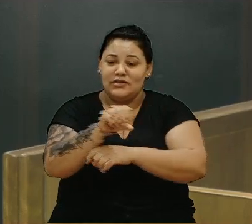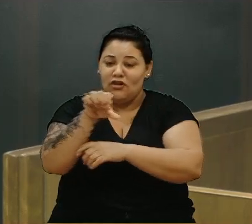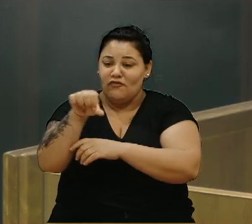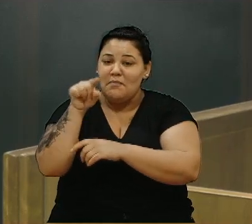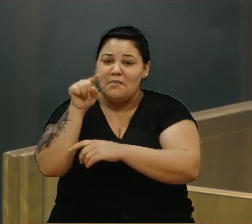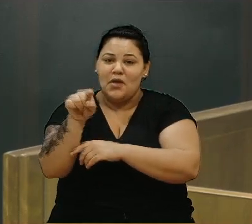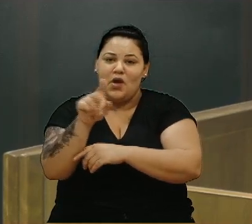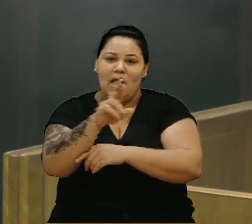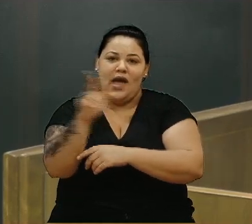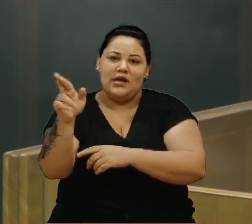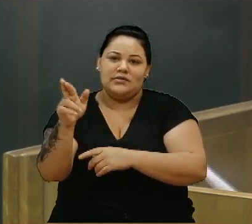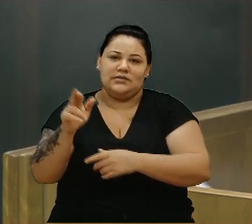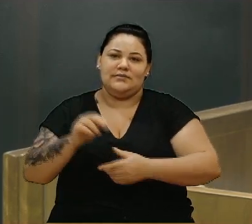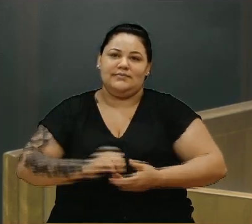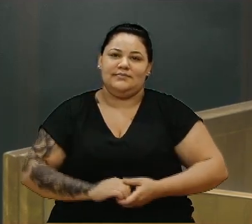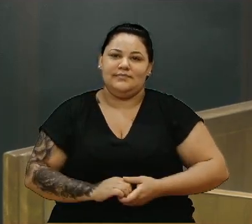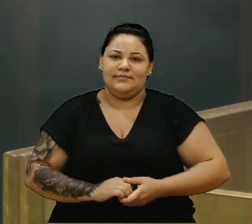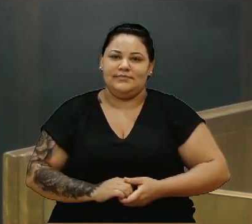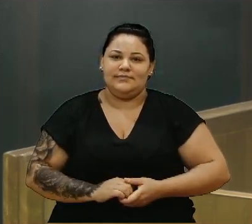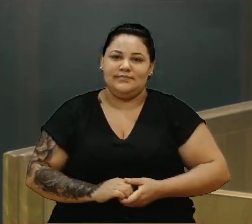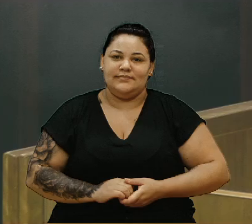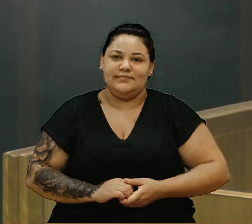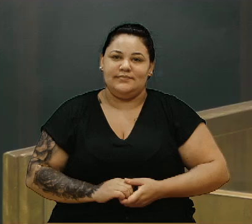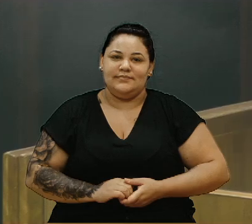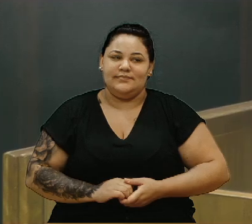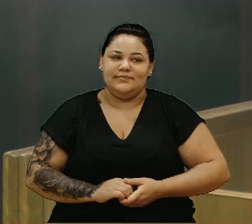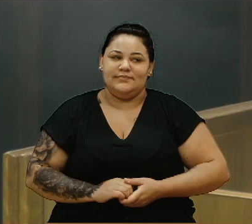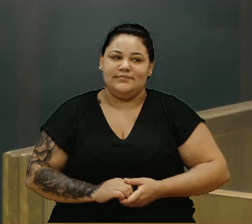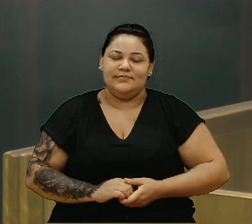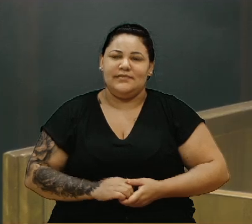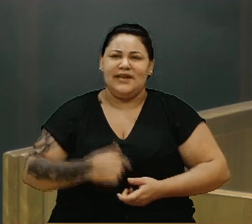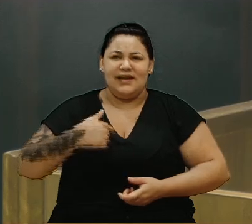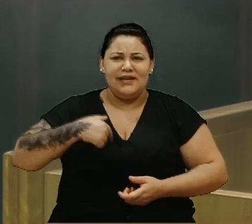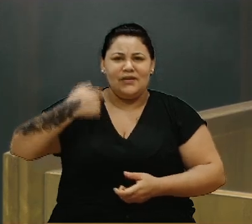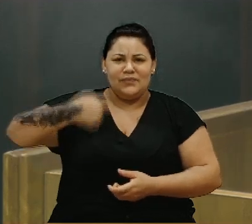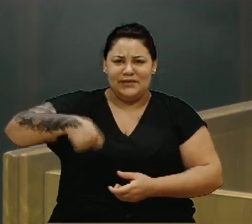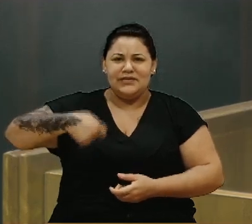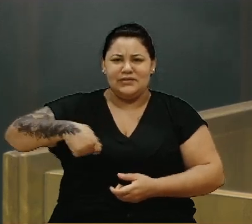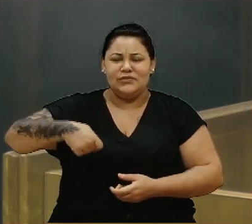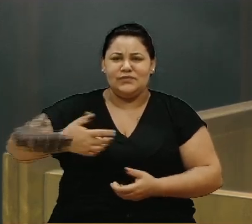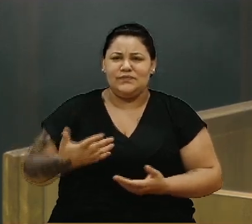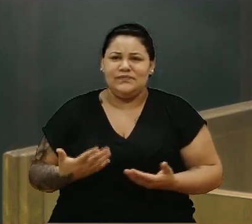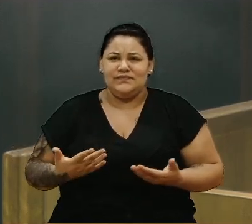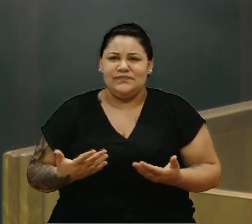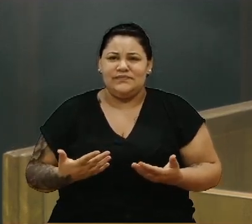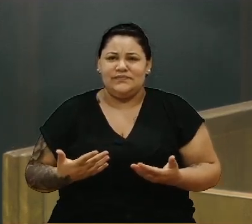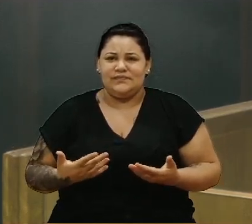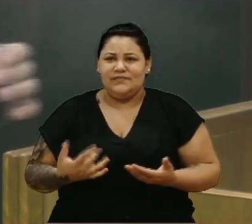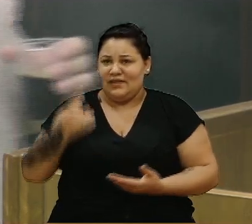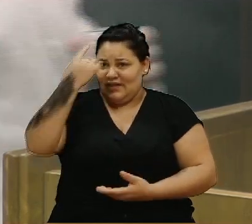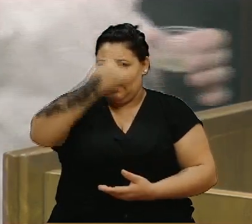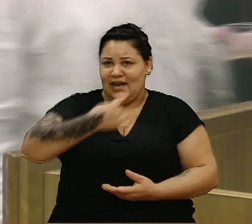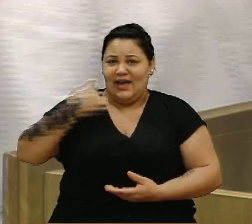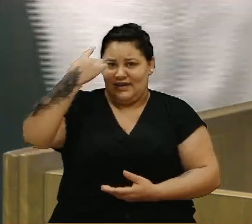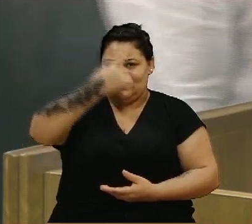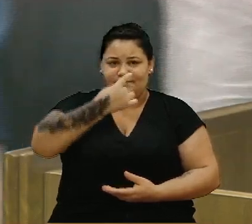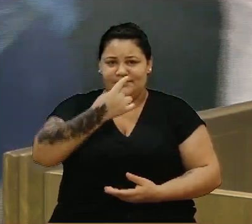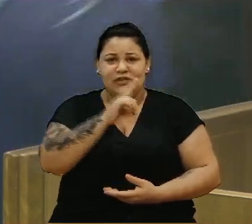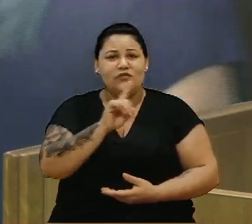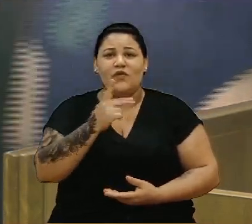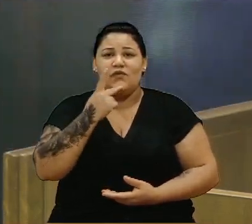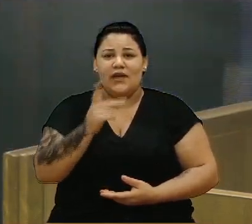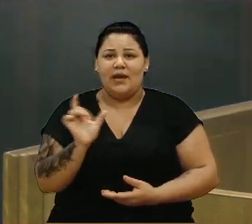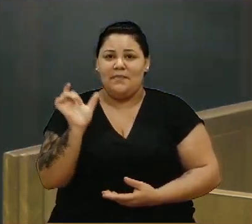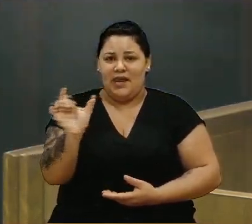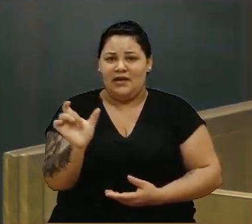reais. E aí, eu tenho que ir com uma cara, eu não vou falar o termo aqui, eu tenho que ir lá